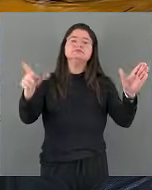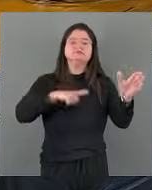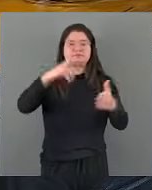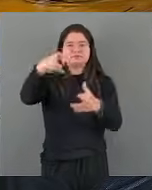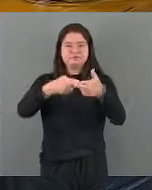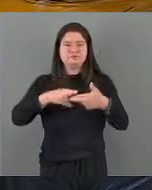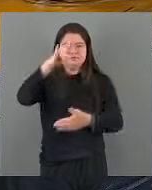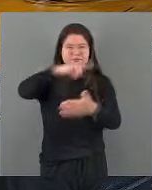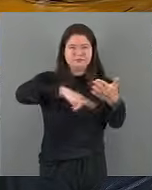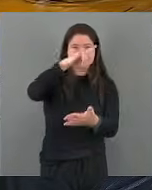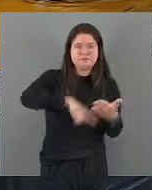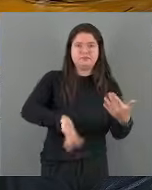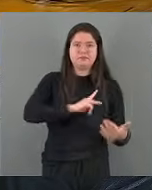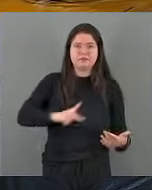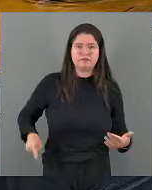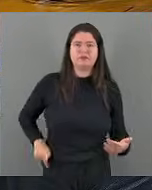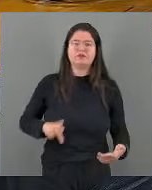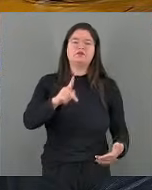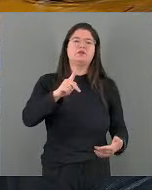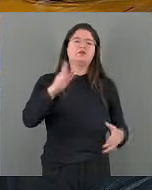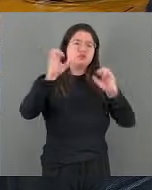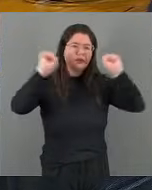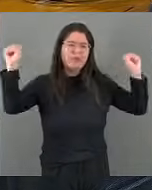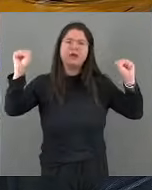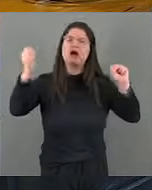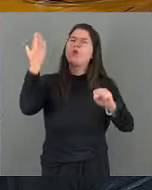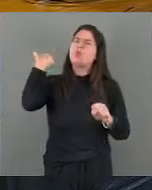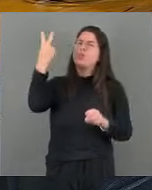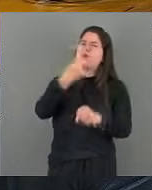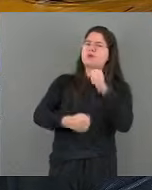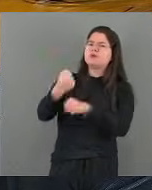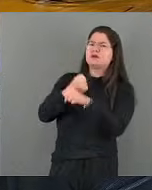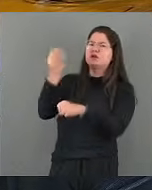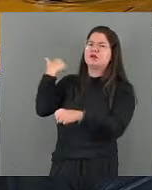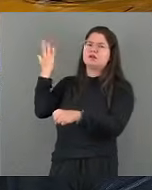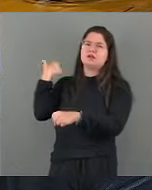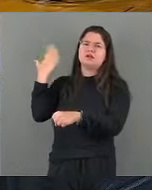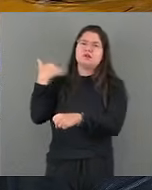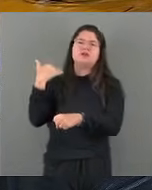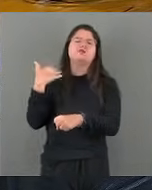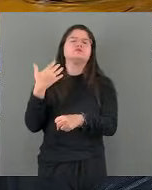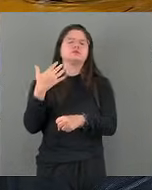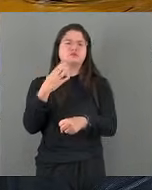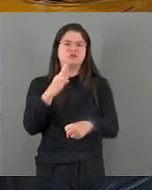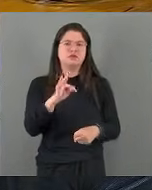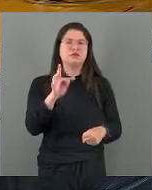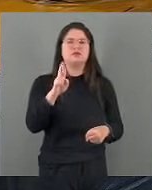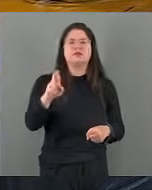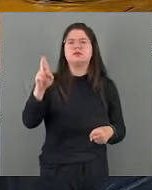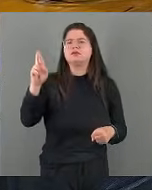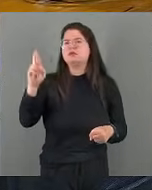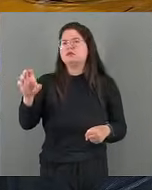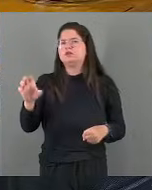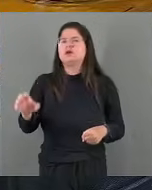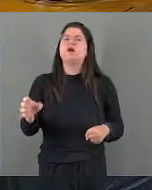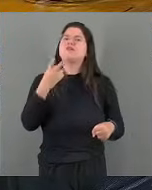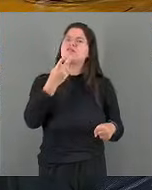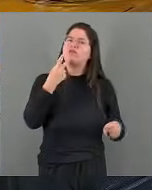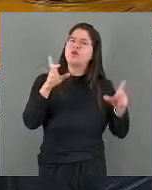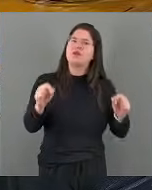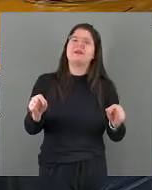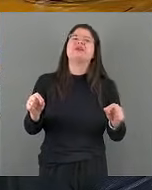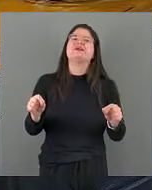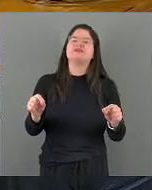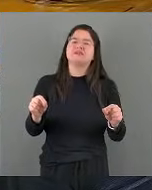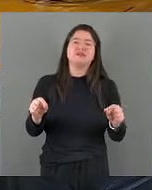a gente trazer aqui o presidente do tribunal, que lá atrás, 2 anos atrás, Tribunal Regional Eleitoral, disse que as facções já estão na política